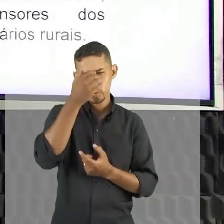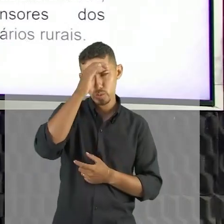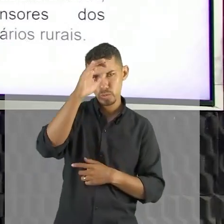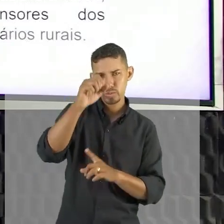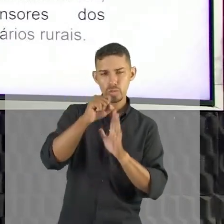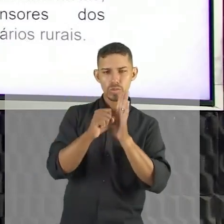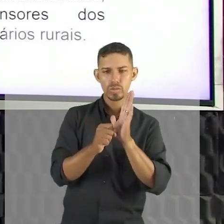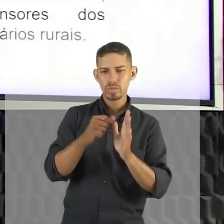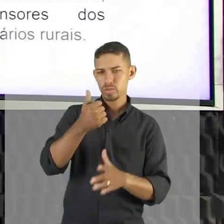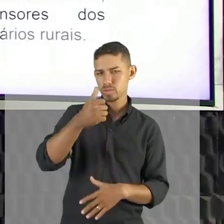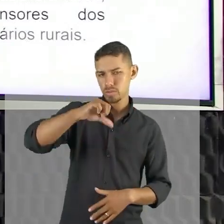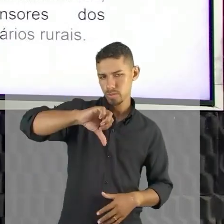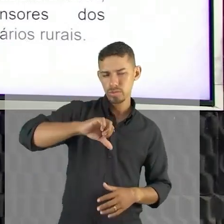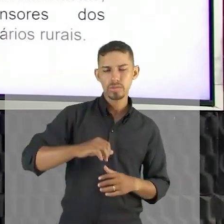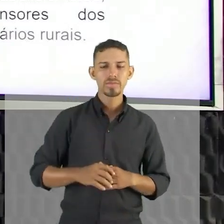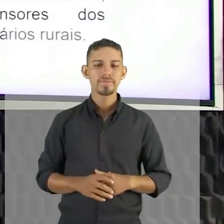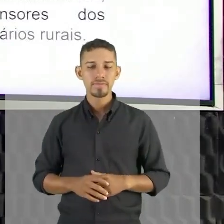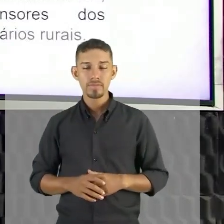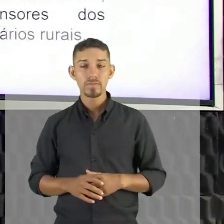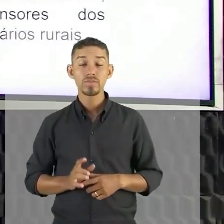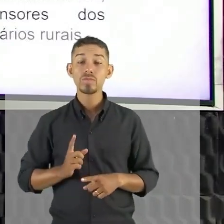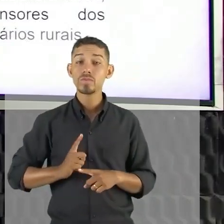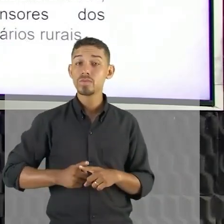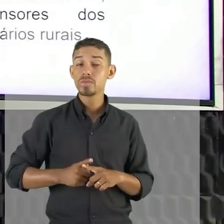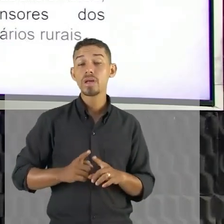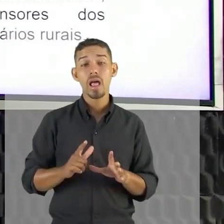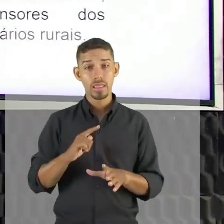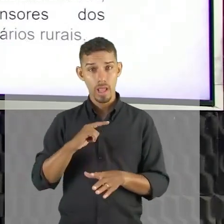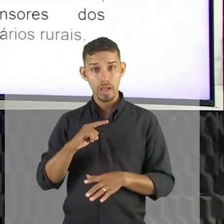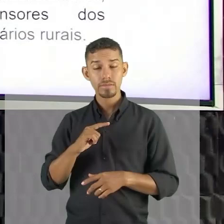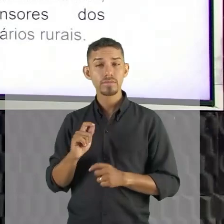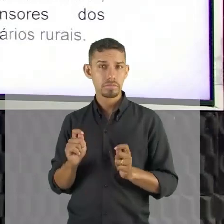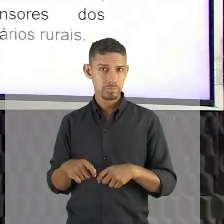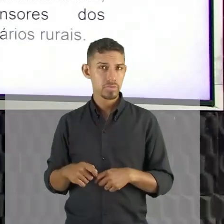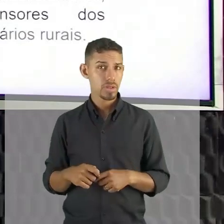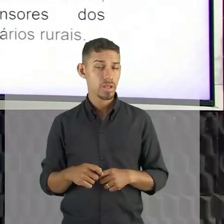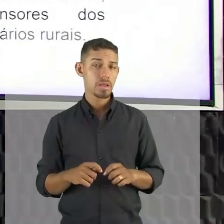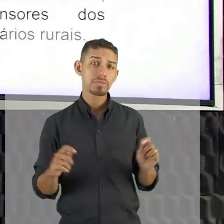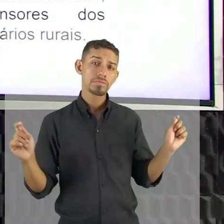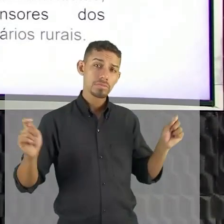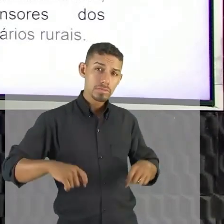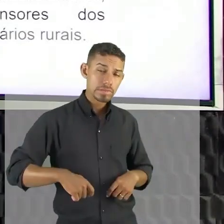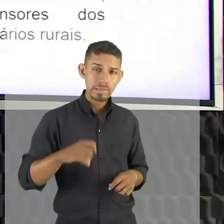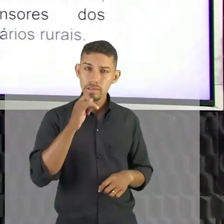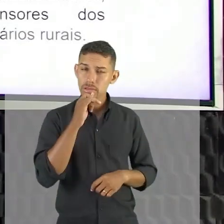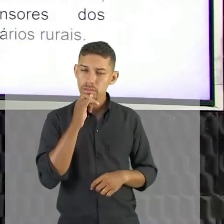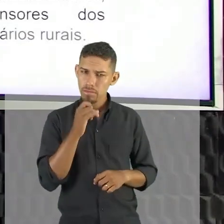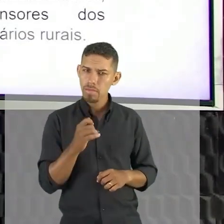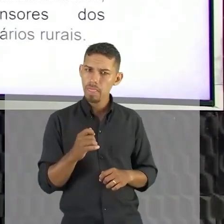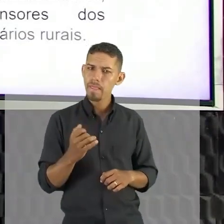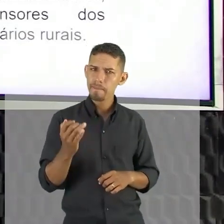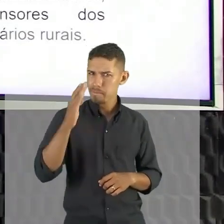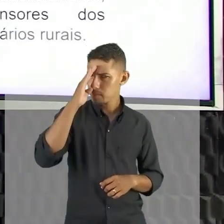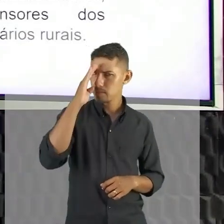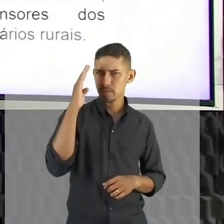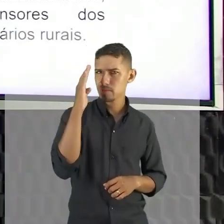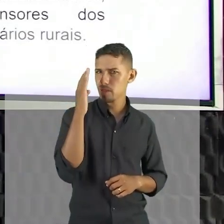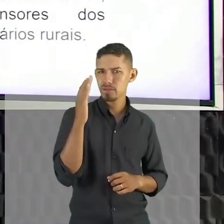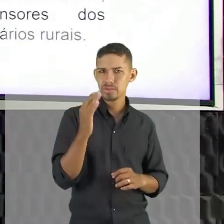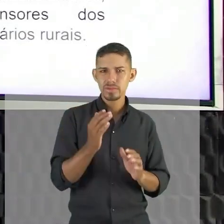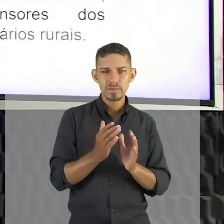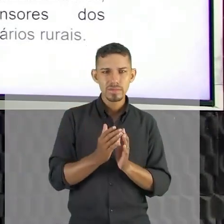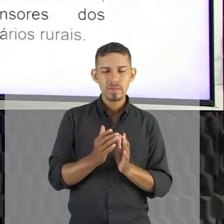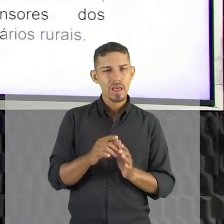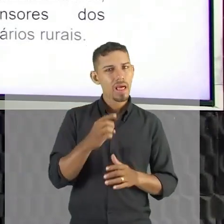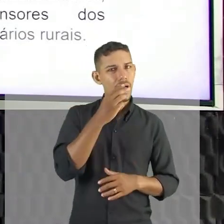XIX. Bom, gente, nós temos uma saída, claro, dentro enquanto produto principal de exportação. Nós saímos